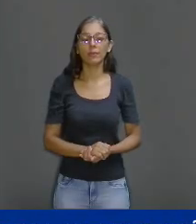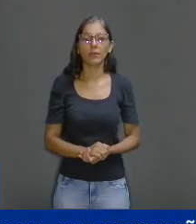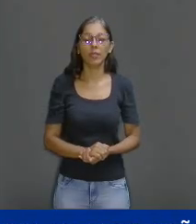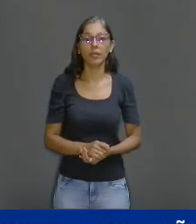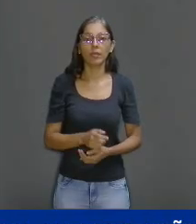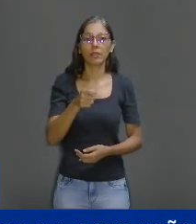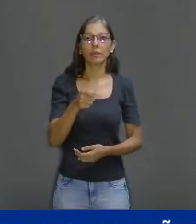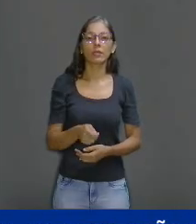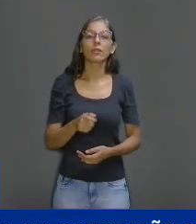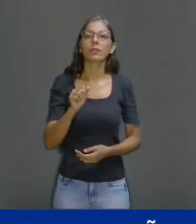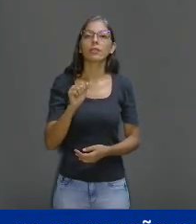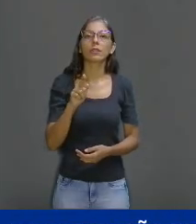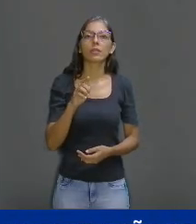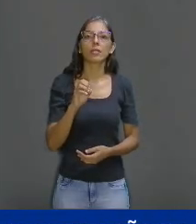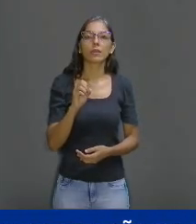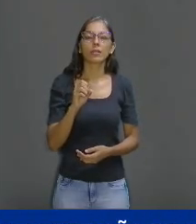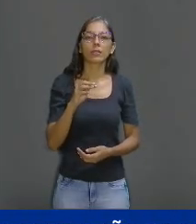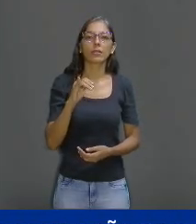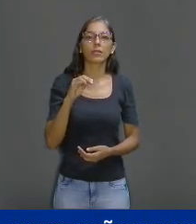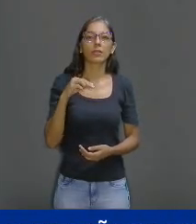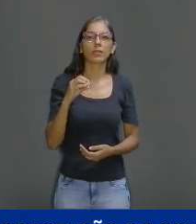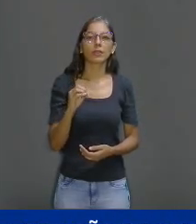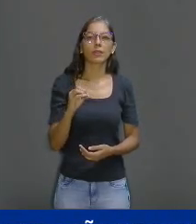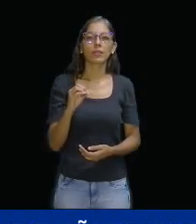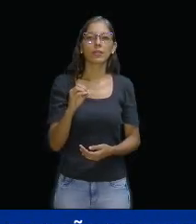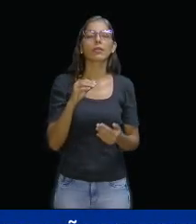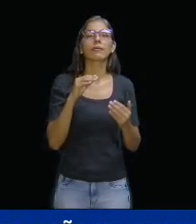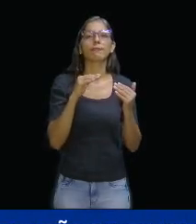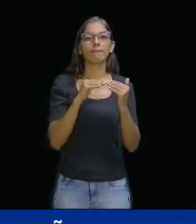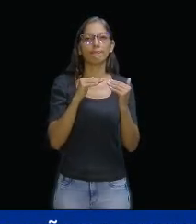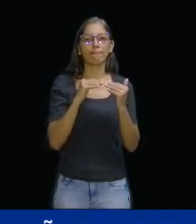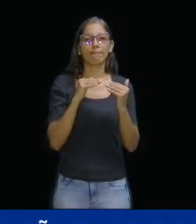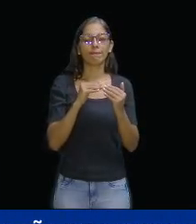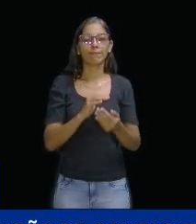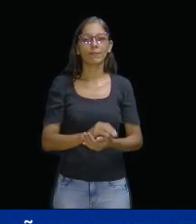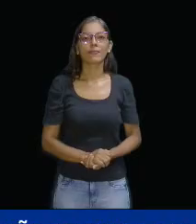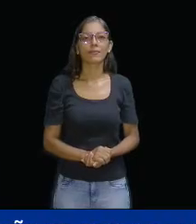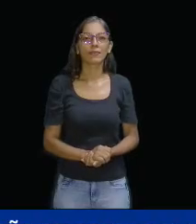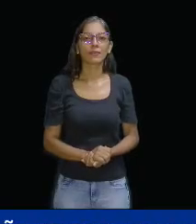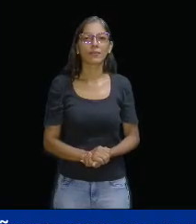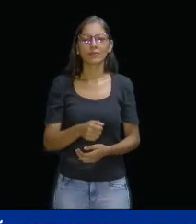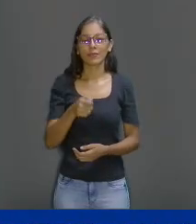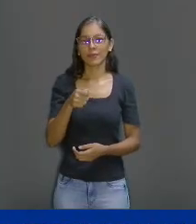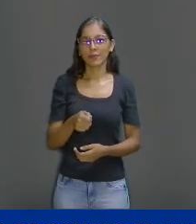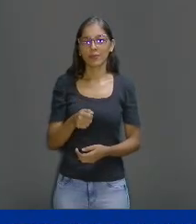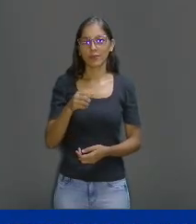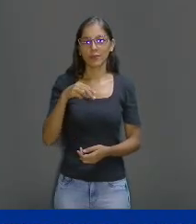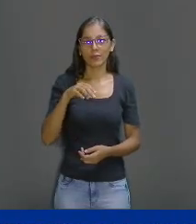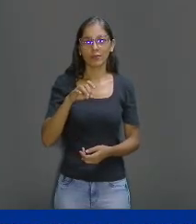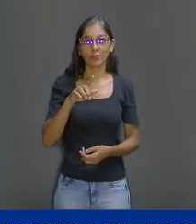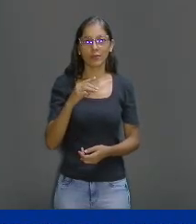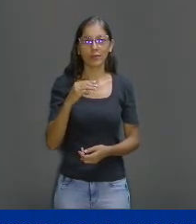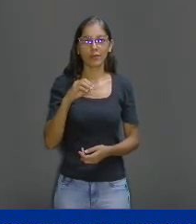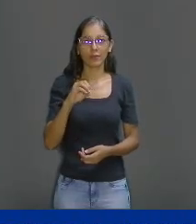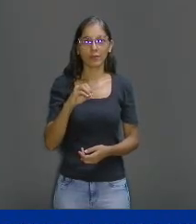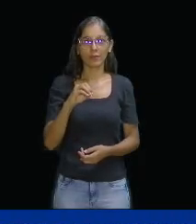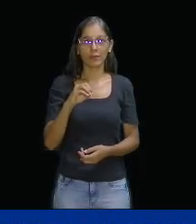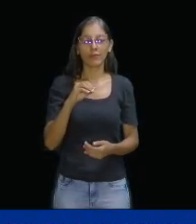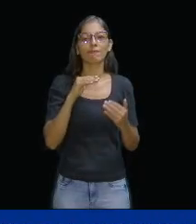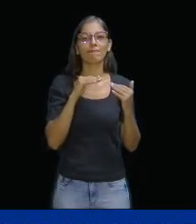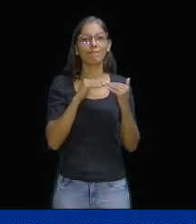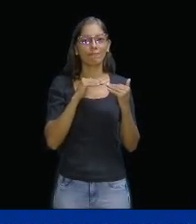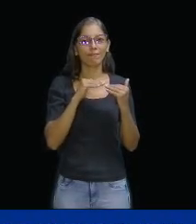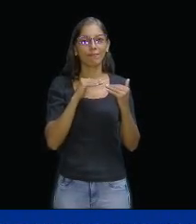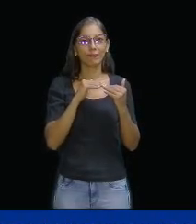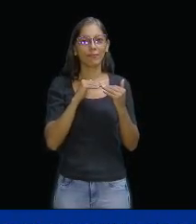Juiz Agostinho Silvério? Acompanho o relator, senhor presidente. Juiz Anselmo Gonçalves? Também